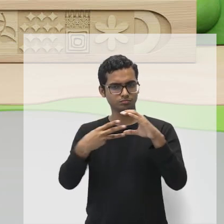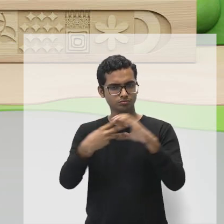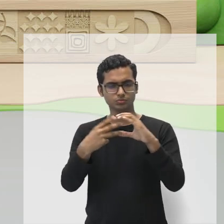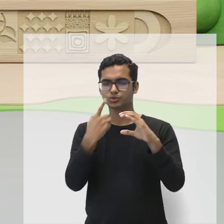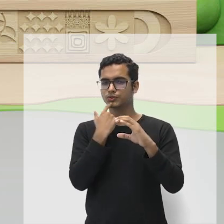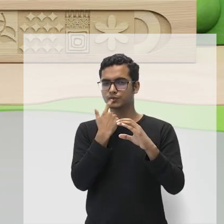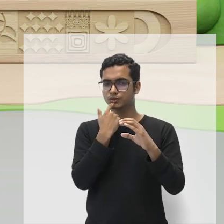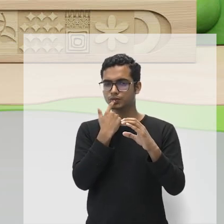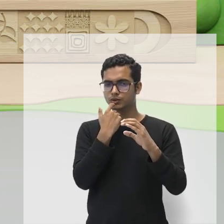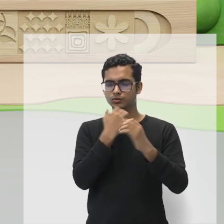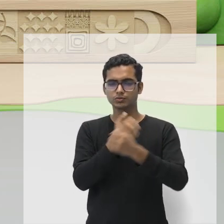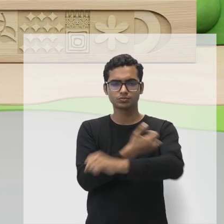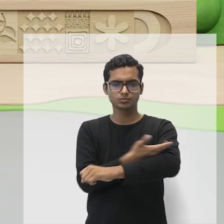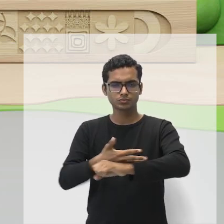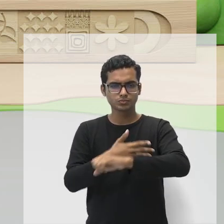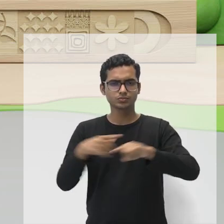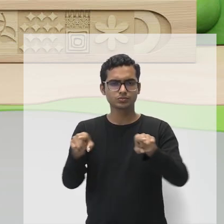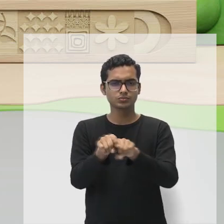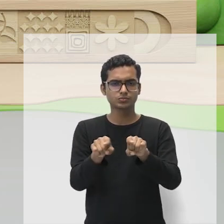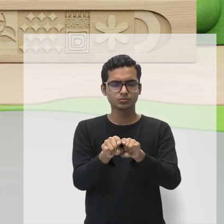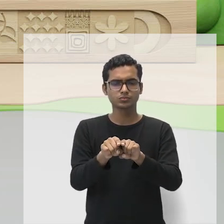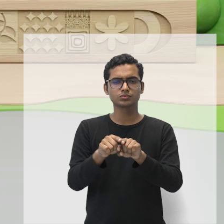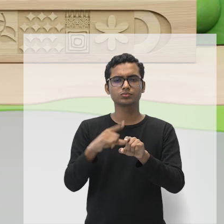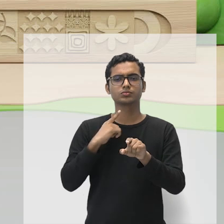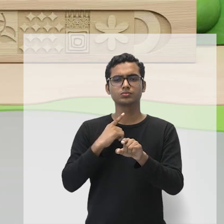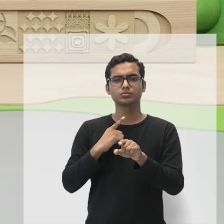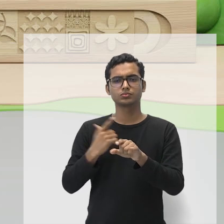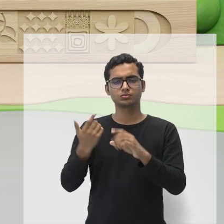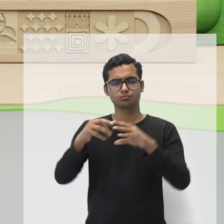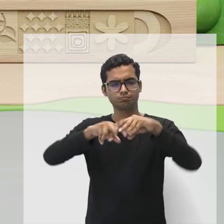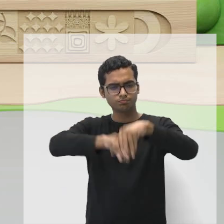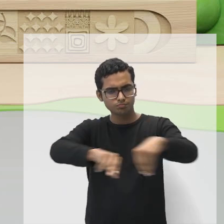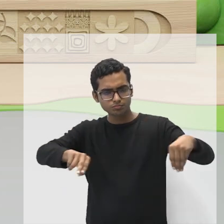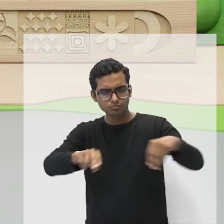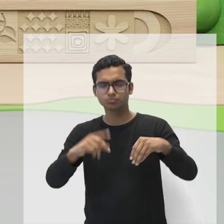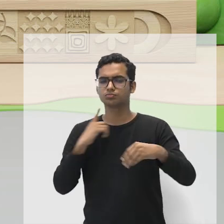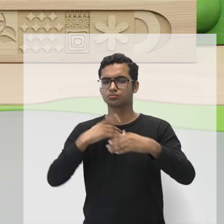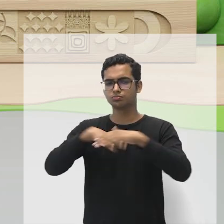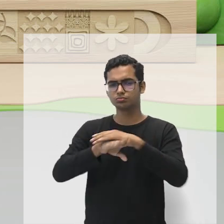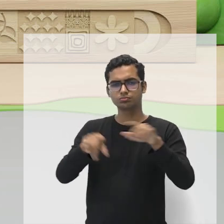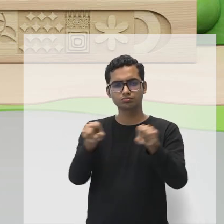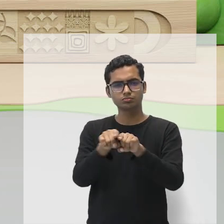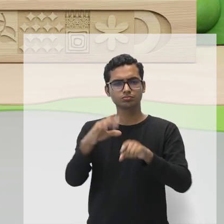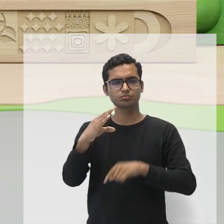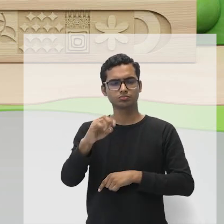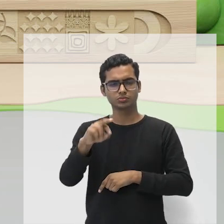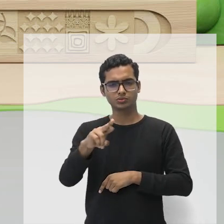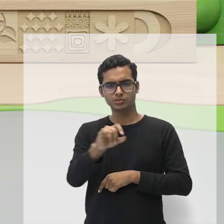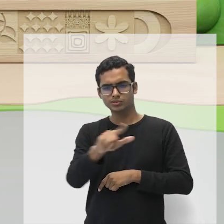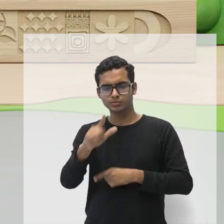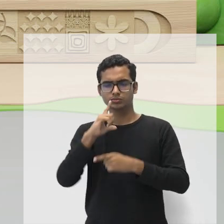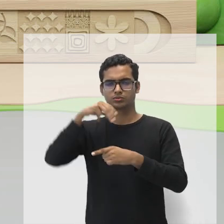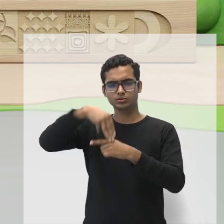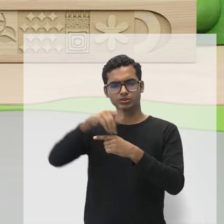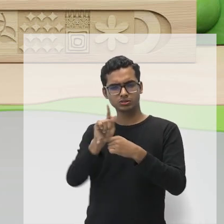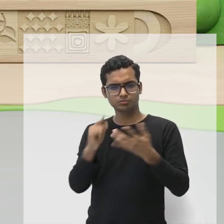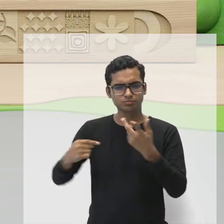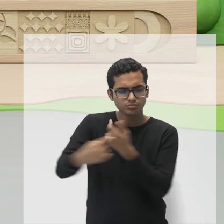sanguíneas, armazenamentos de minerais como cálcio, fósforo, bicarbonato,